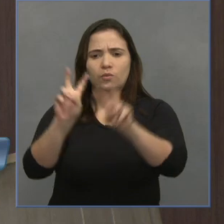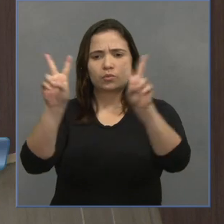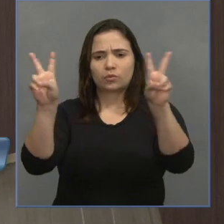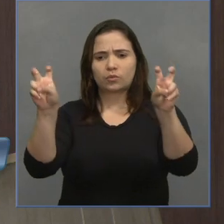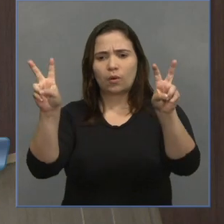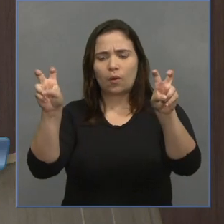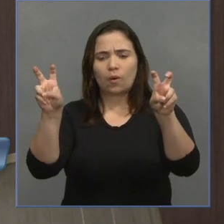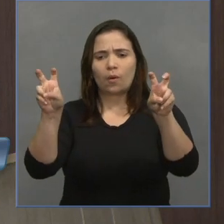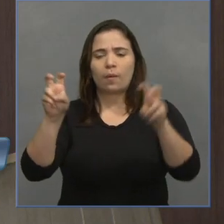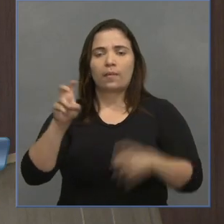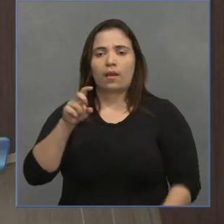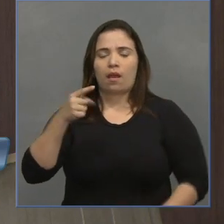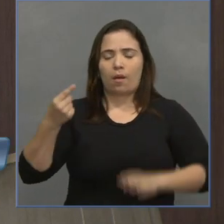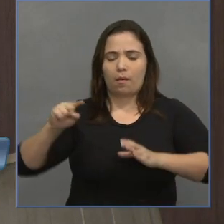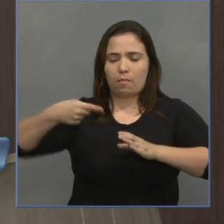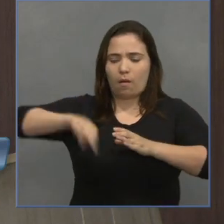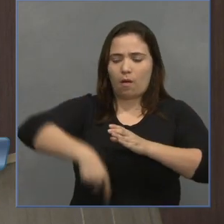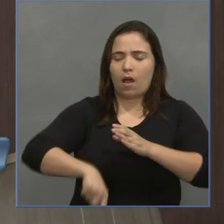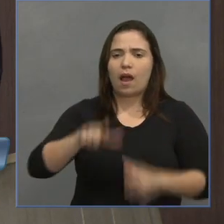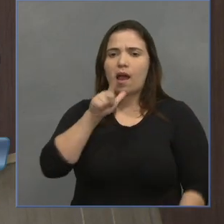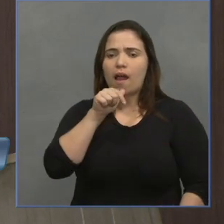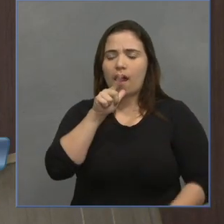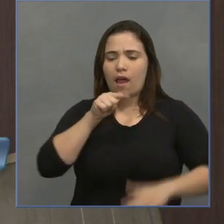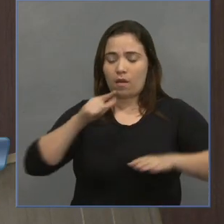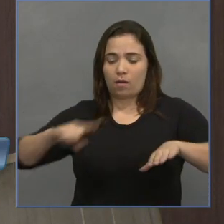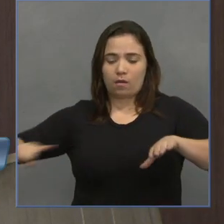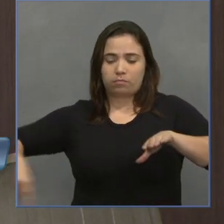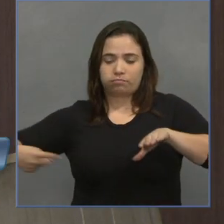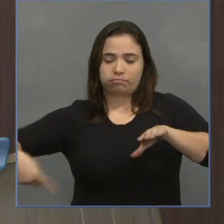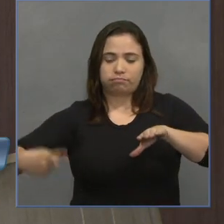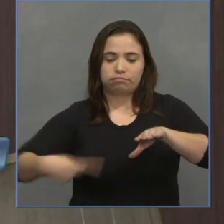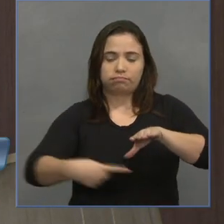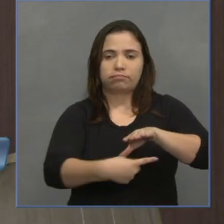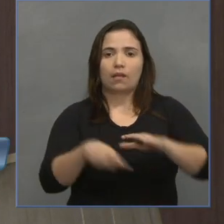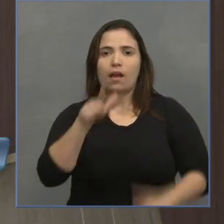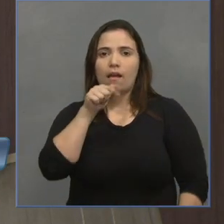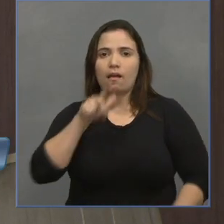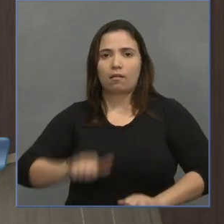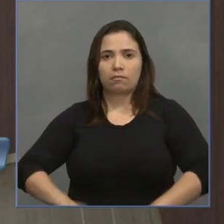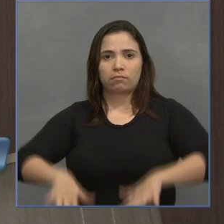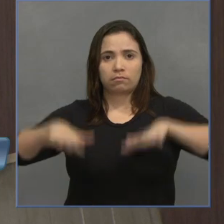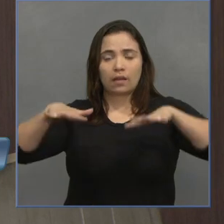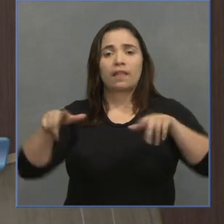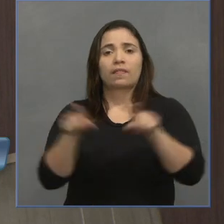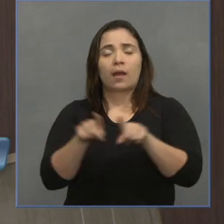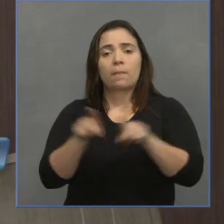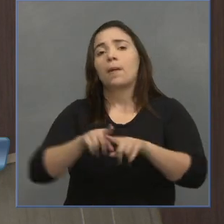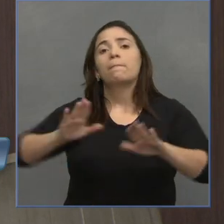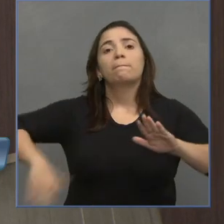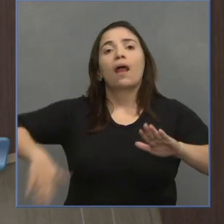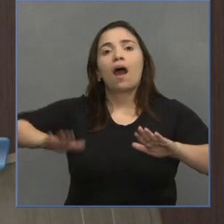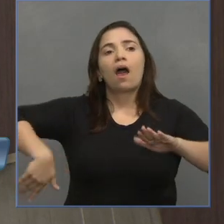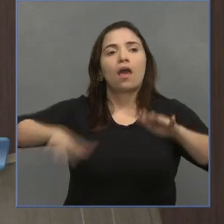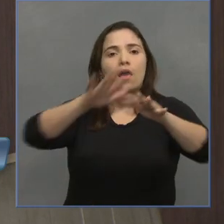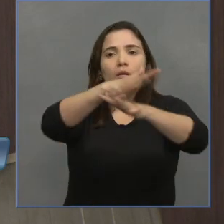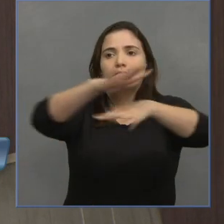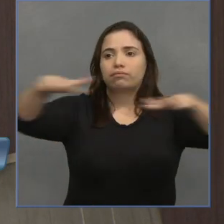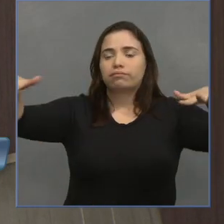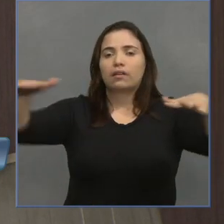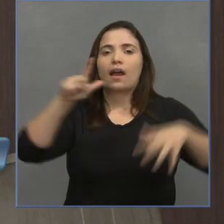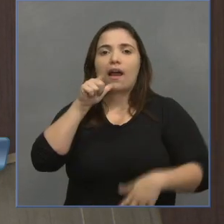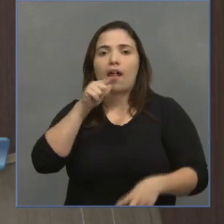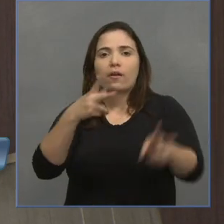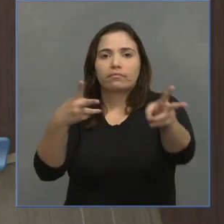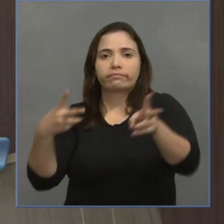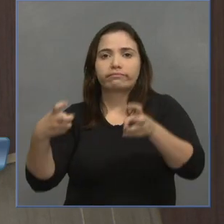poços horizontais, se fala agora em usina de dessalinização, que tem um custo altíssimo, né? Há